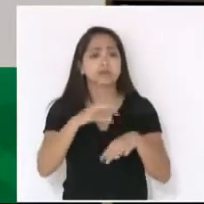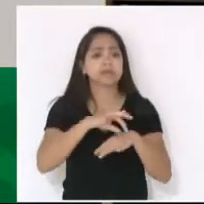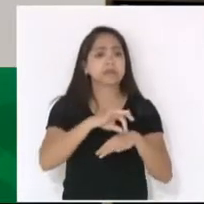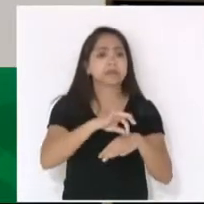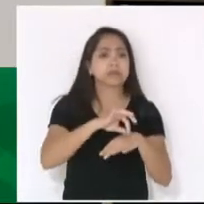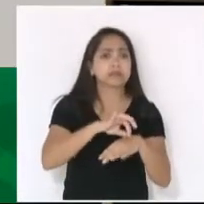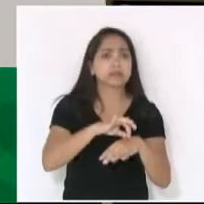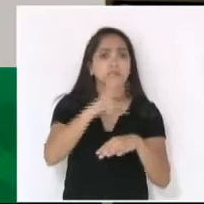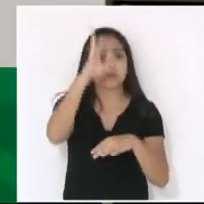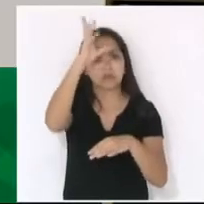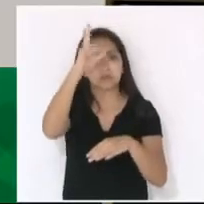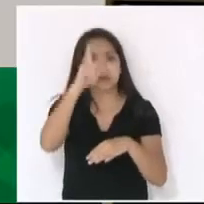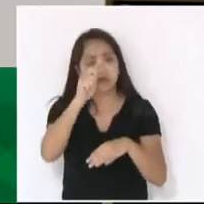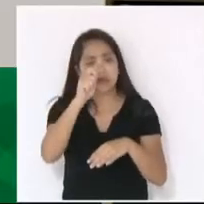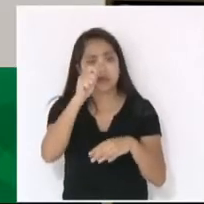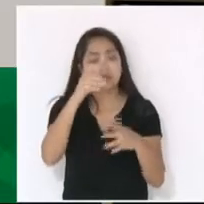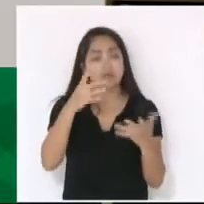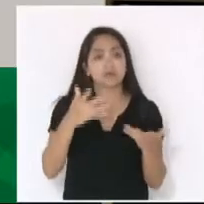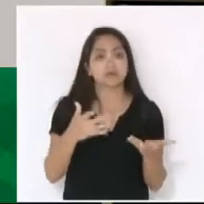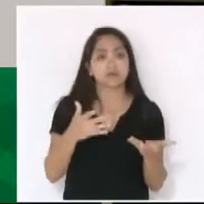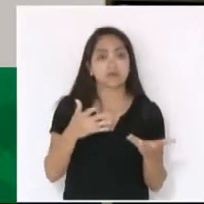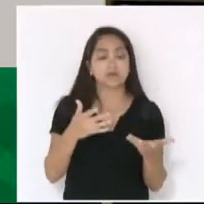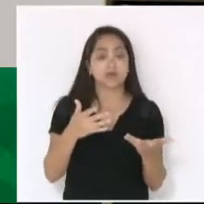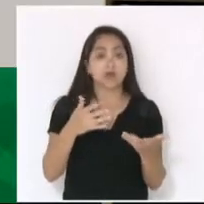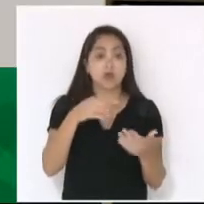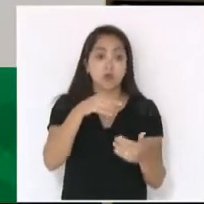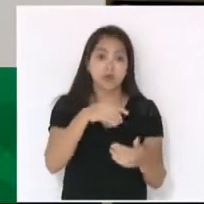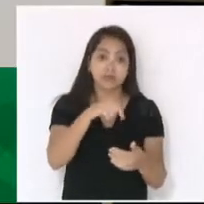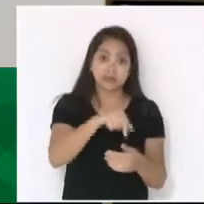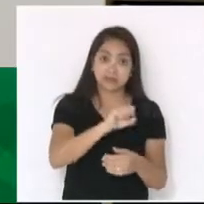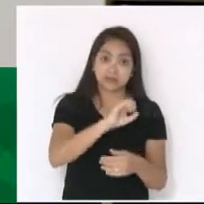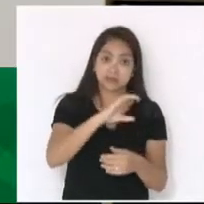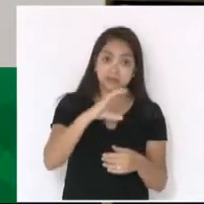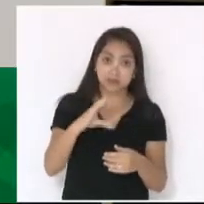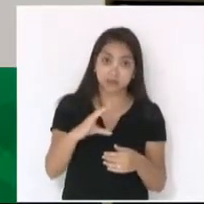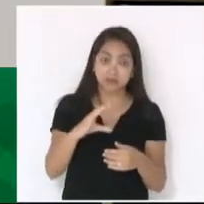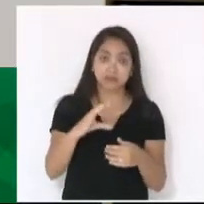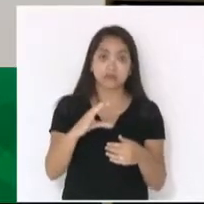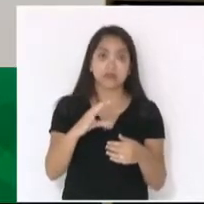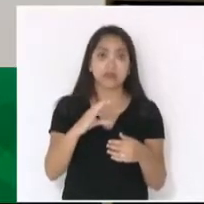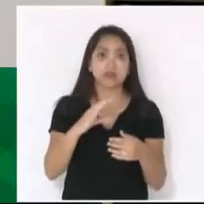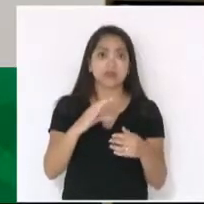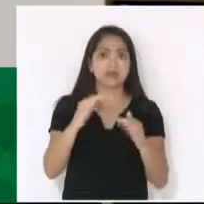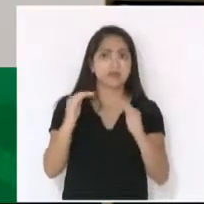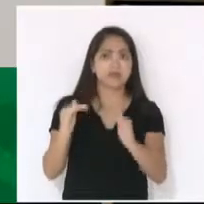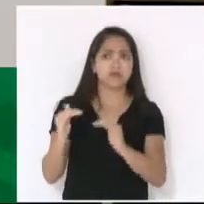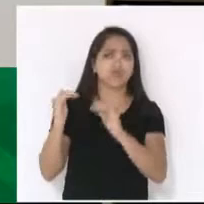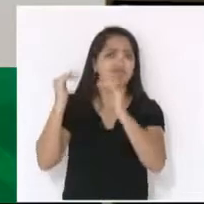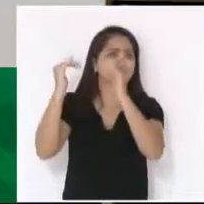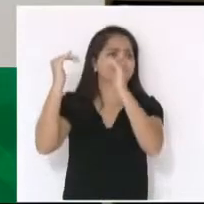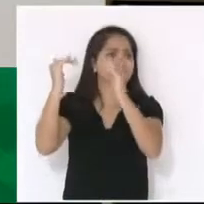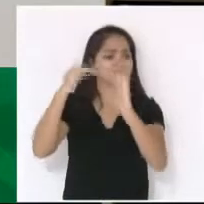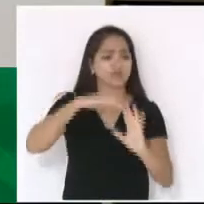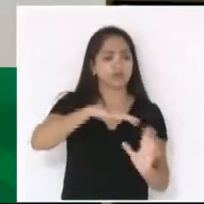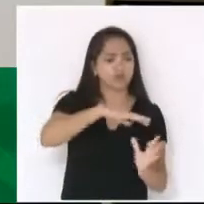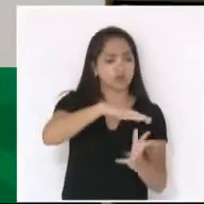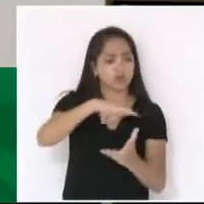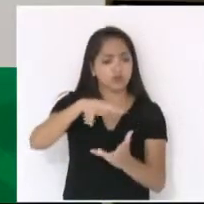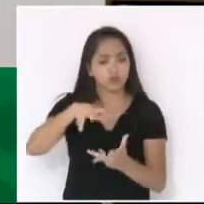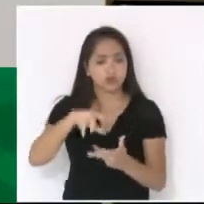o frango e onde Santa Catarina sempre exportou para o mundo inteiro universo